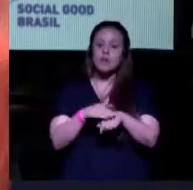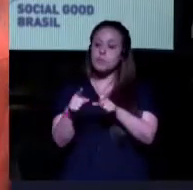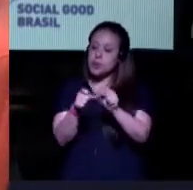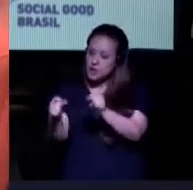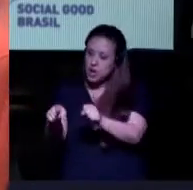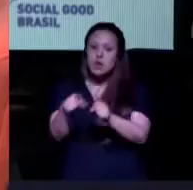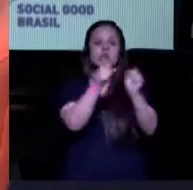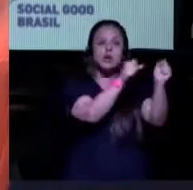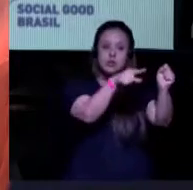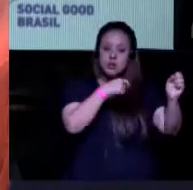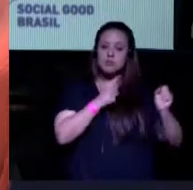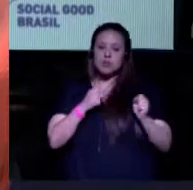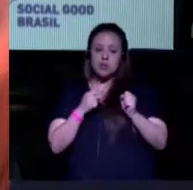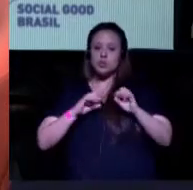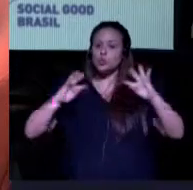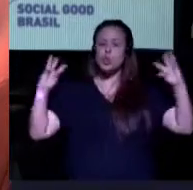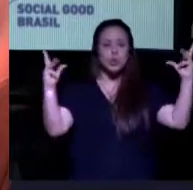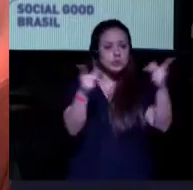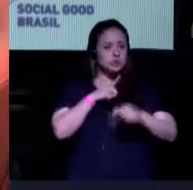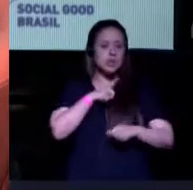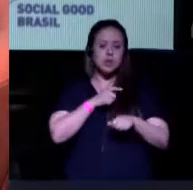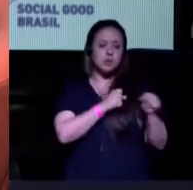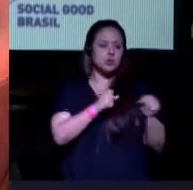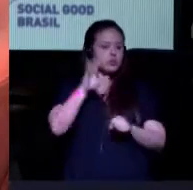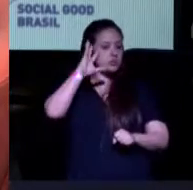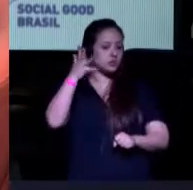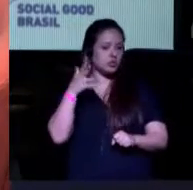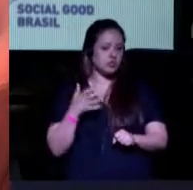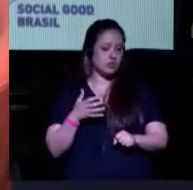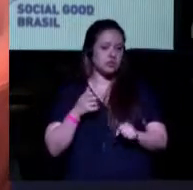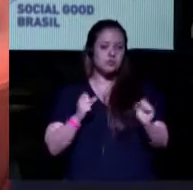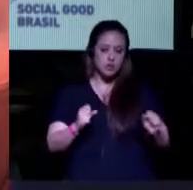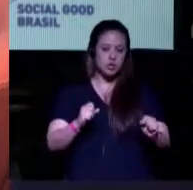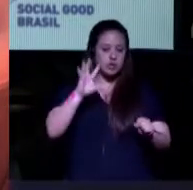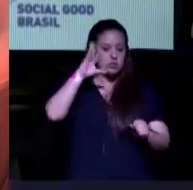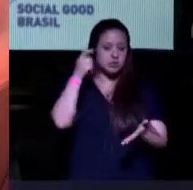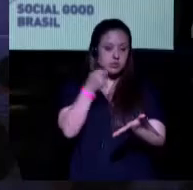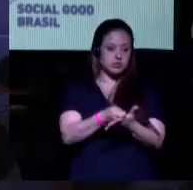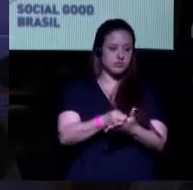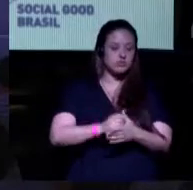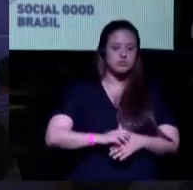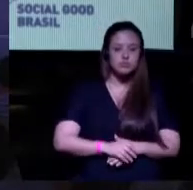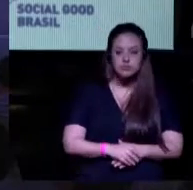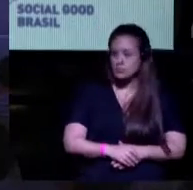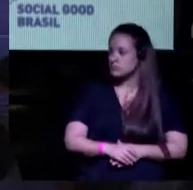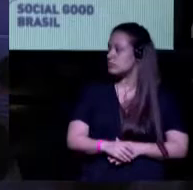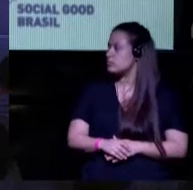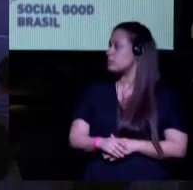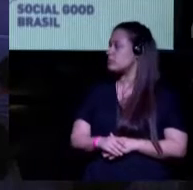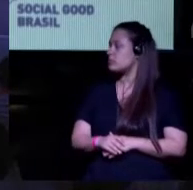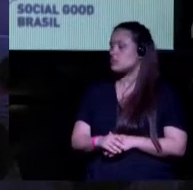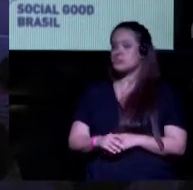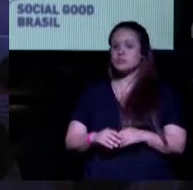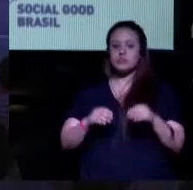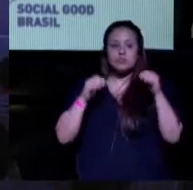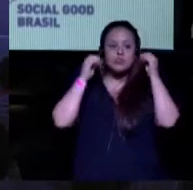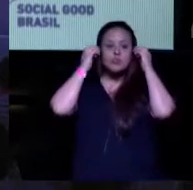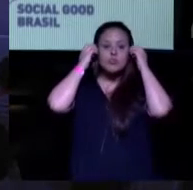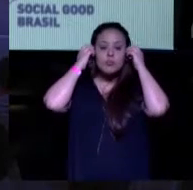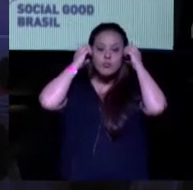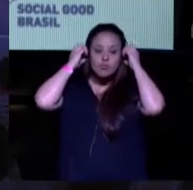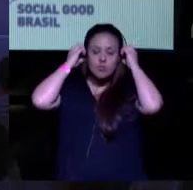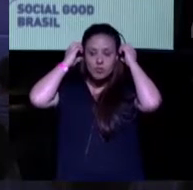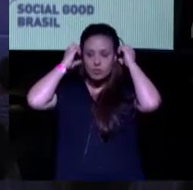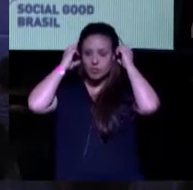e fazem parte da organização bacana antonina sem pensar em um modelo de organização tão descentralizado né acho que tem